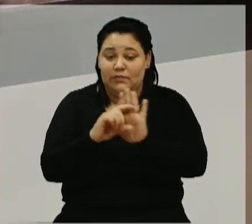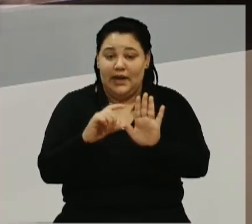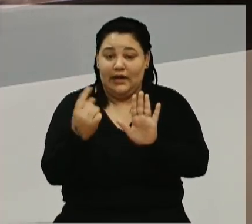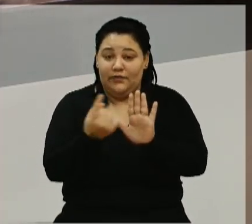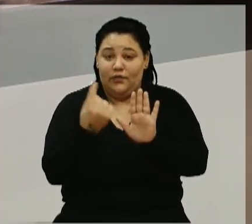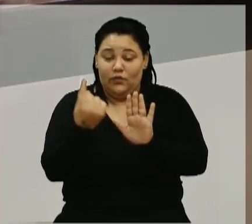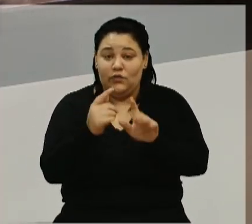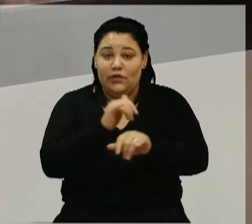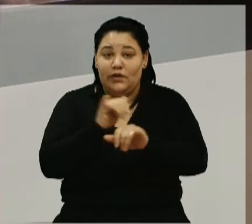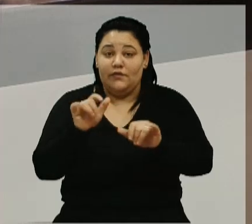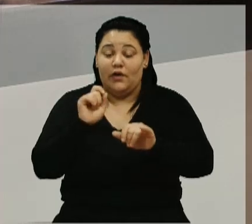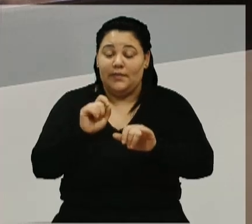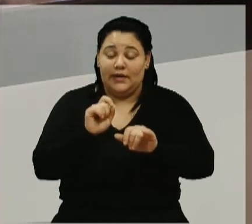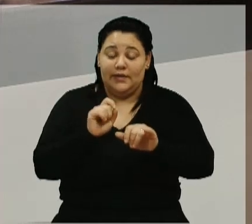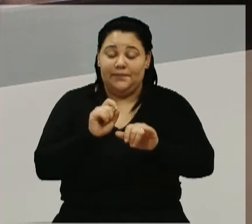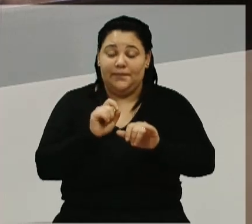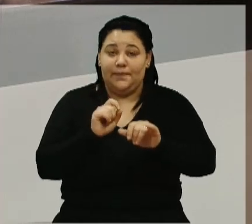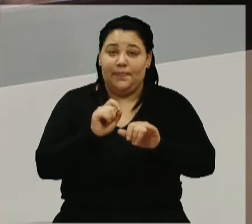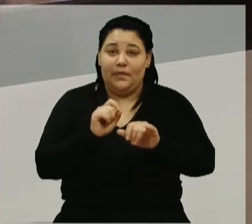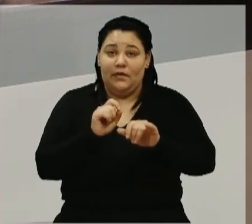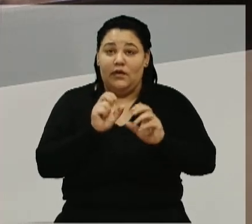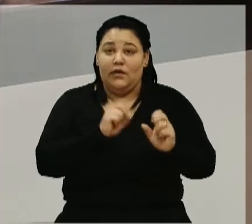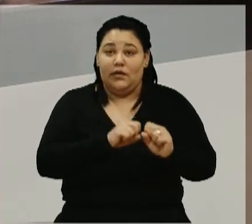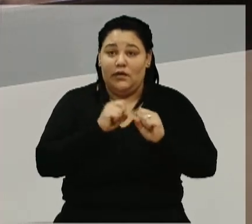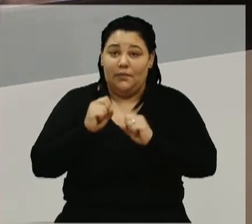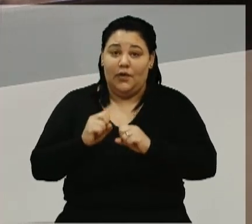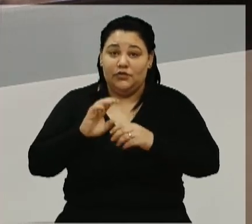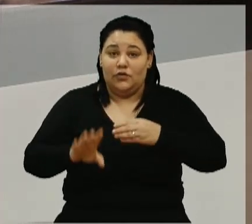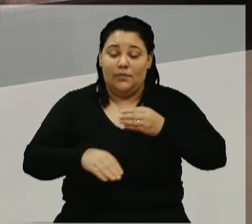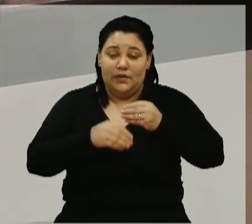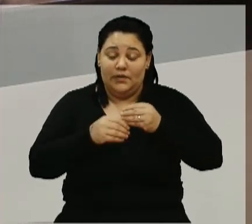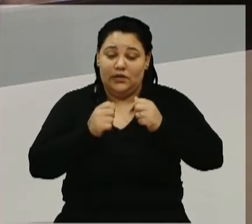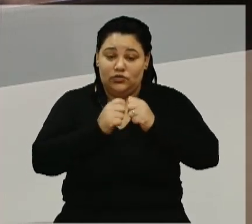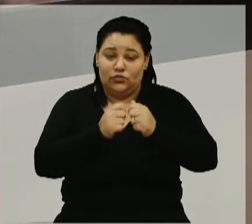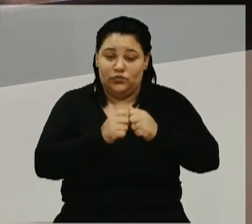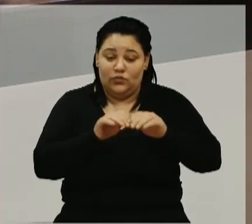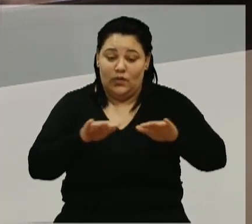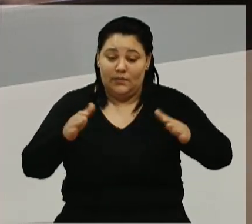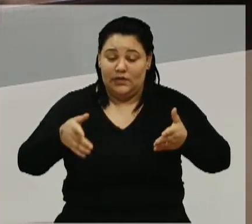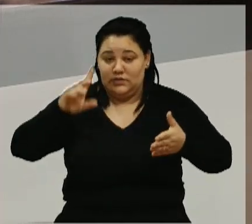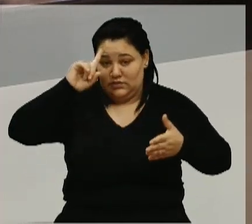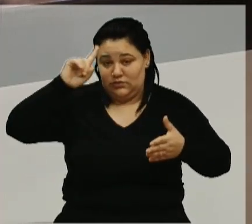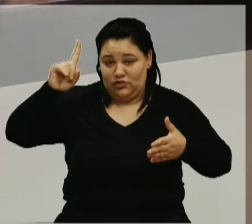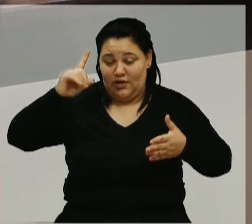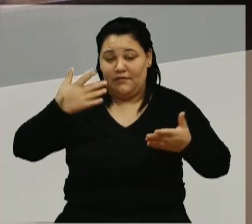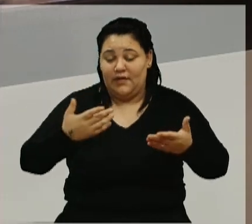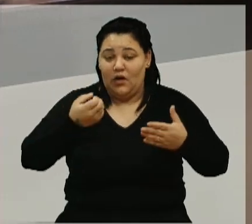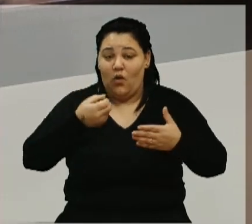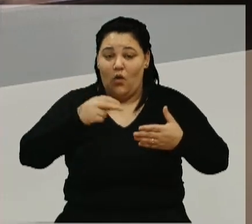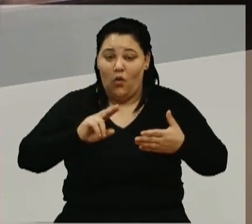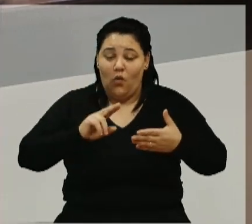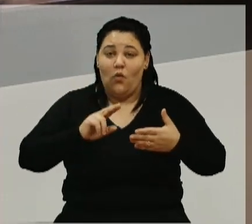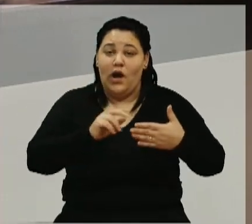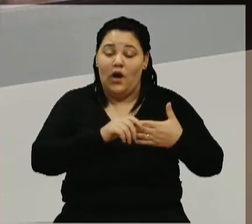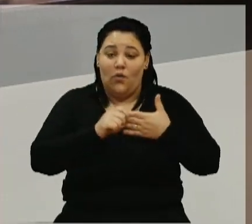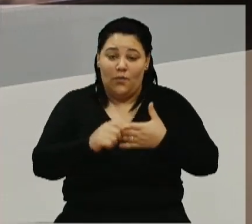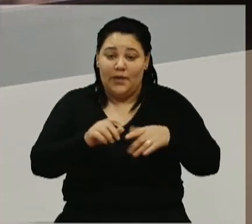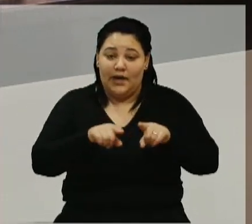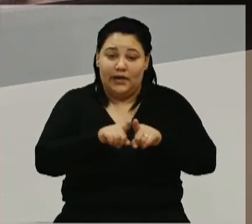único, informa que poderá ser proposto pela mesa diretora ou subscrito, no mínimo,